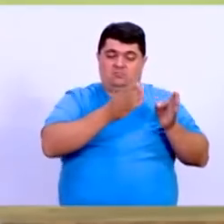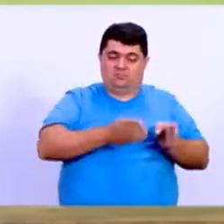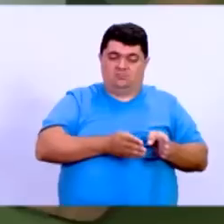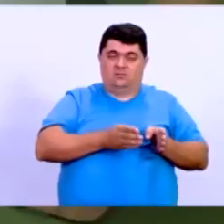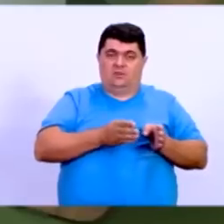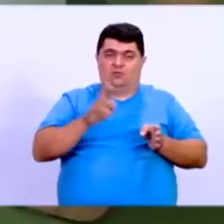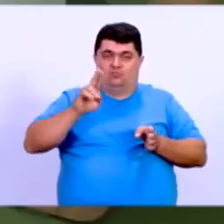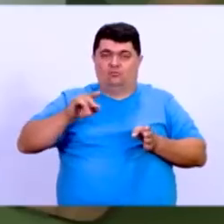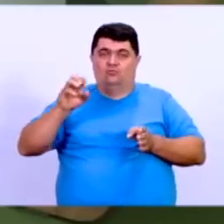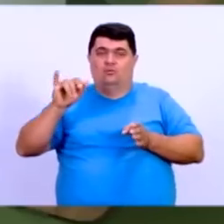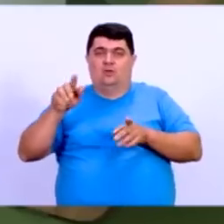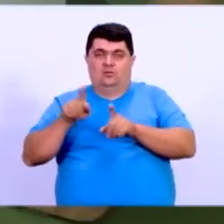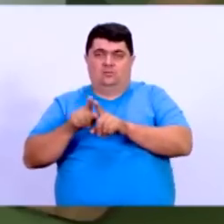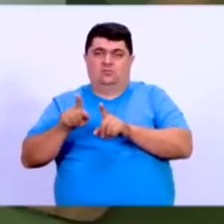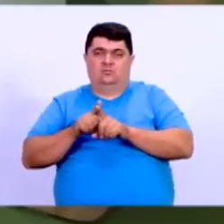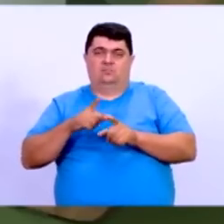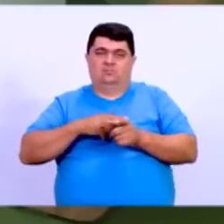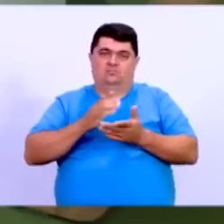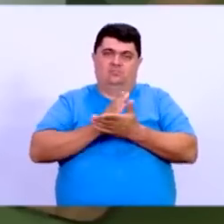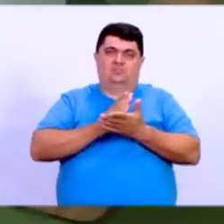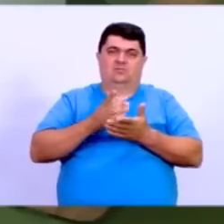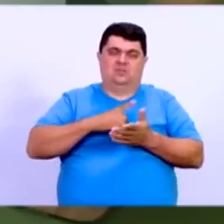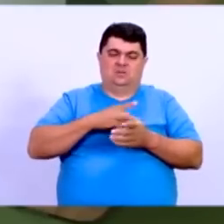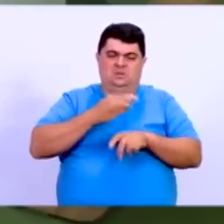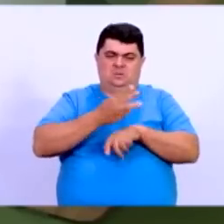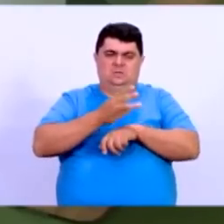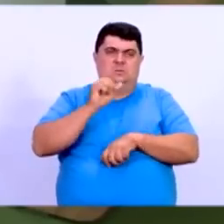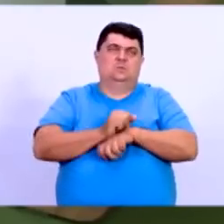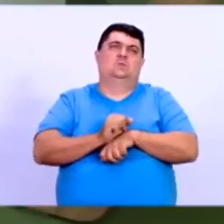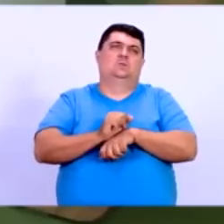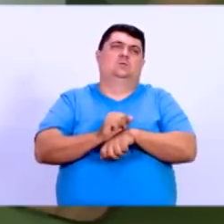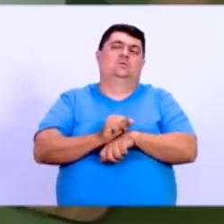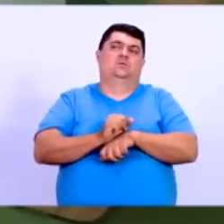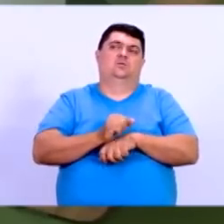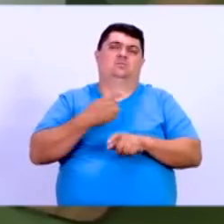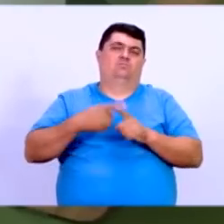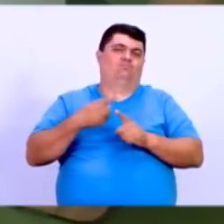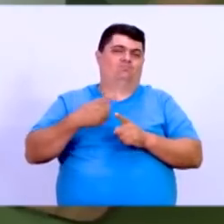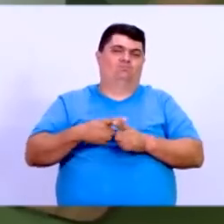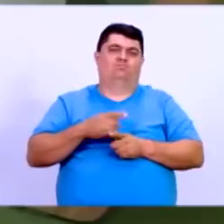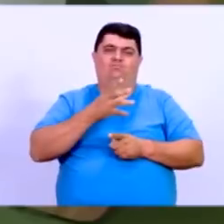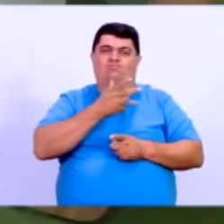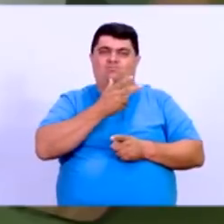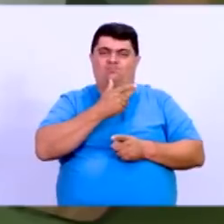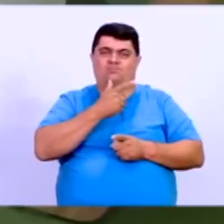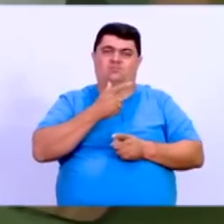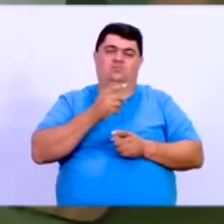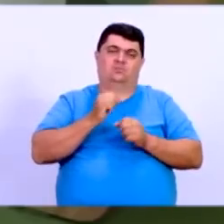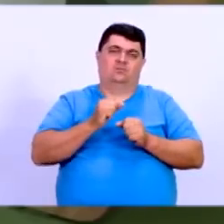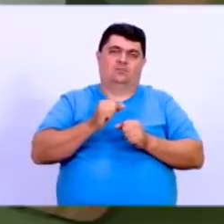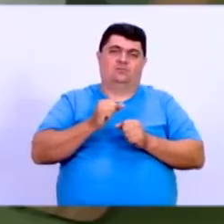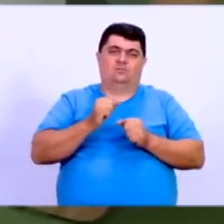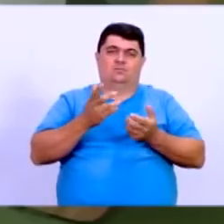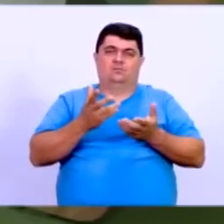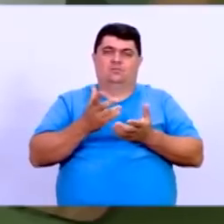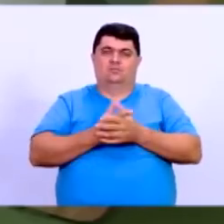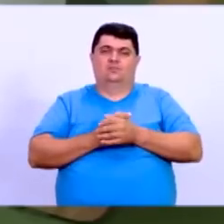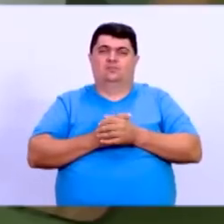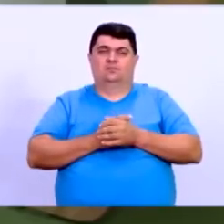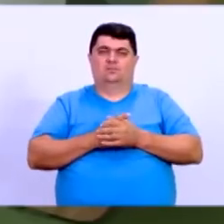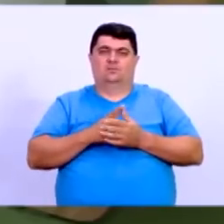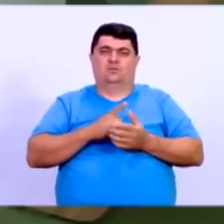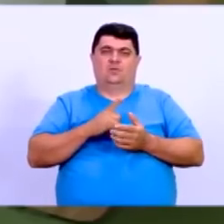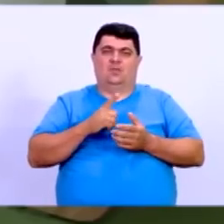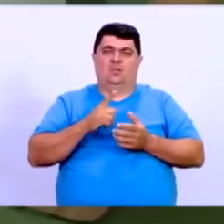Exatamente, né, professor? Teve uma época aí, né, que às vezes caiu o serviço, né? Poxa, por que caiu, né? De repente pode ser alguma coisa relacionada a essa